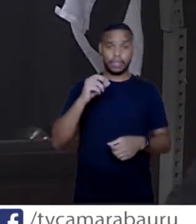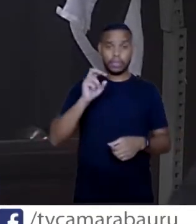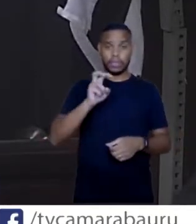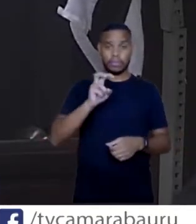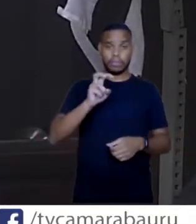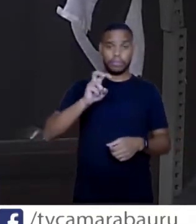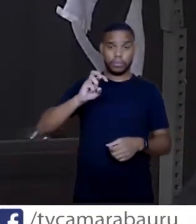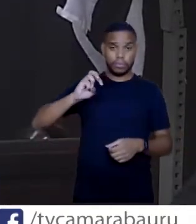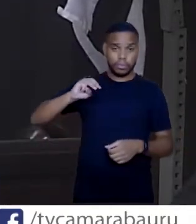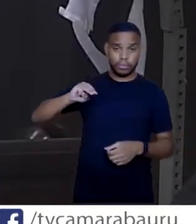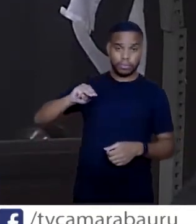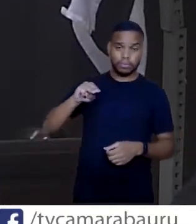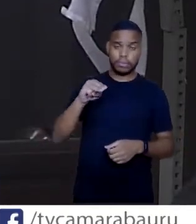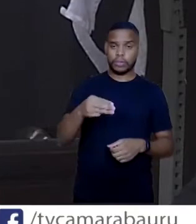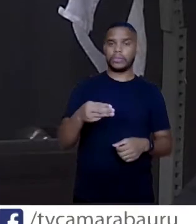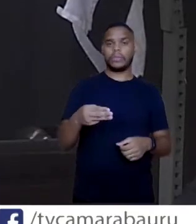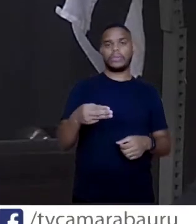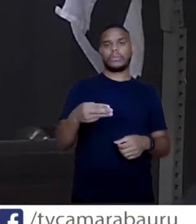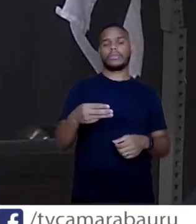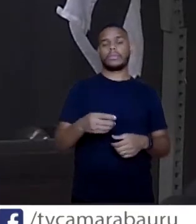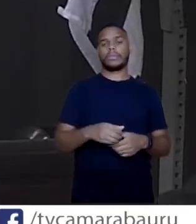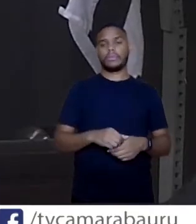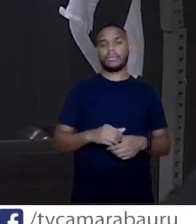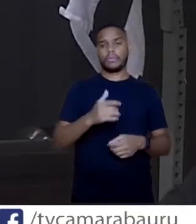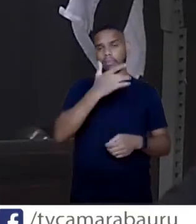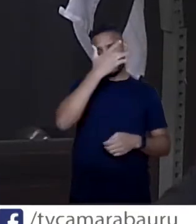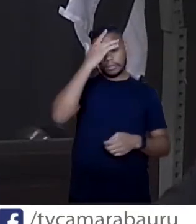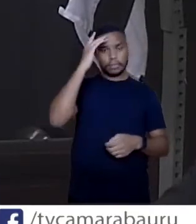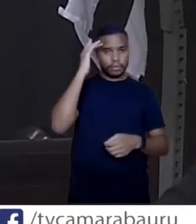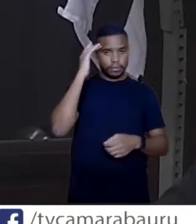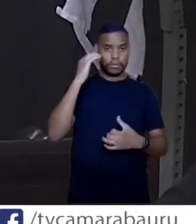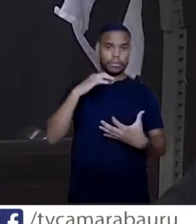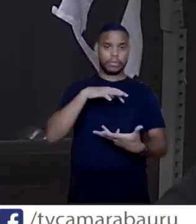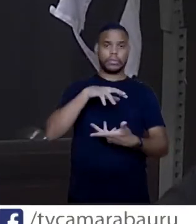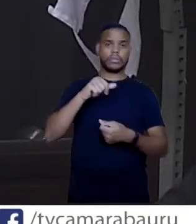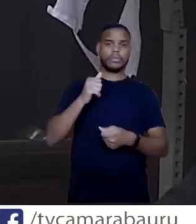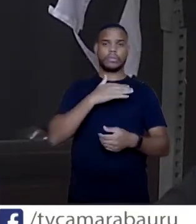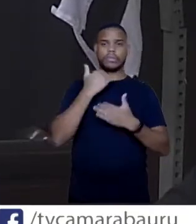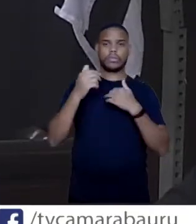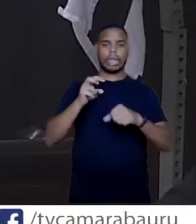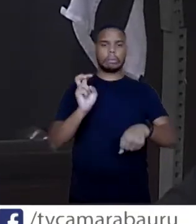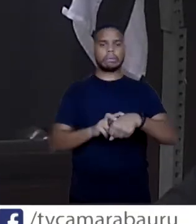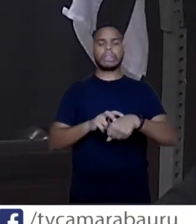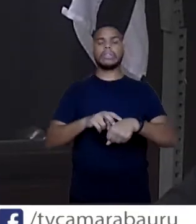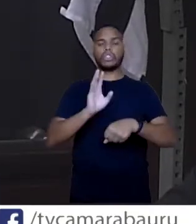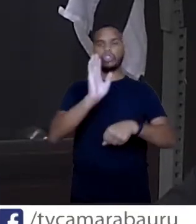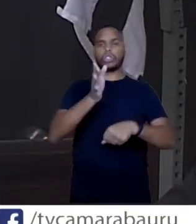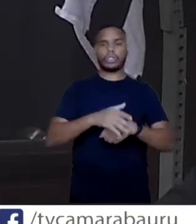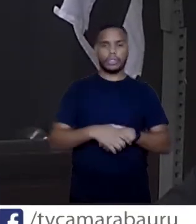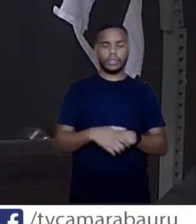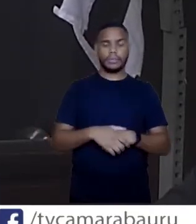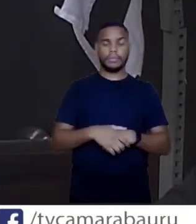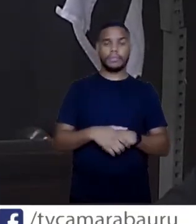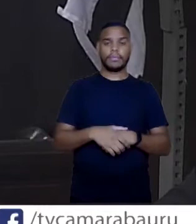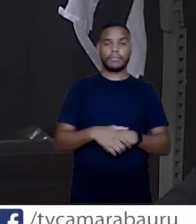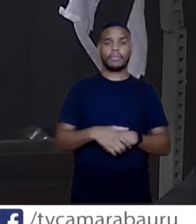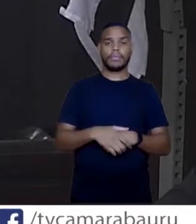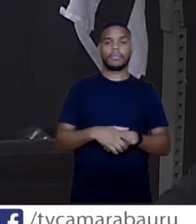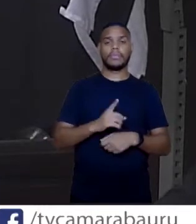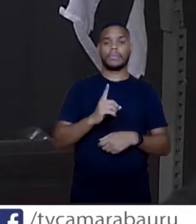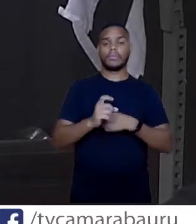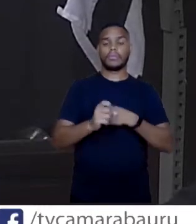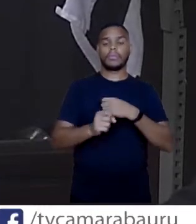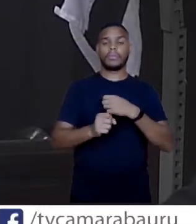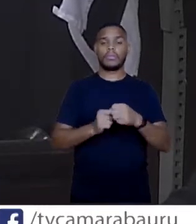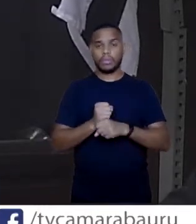milhões de pessoas no mundo picadas por cobra que levam por ano 100